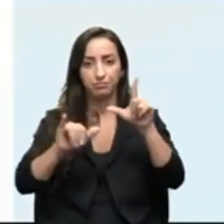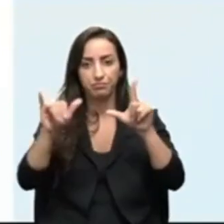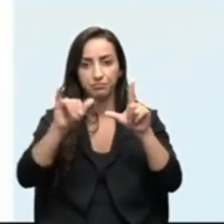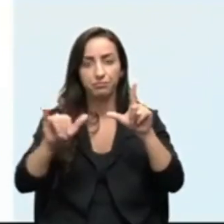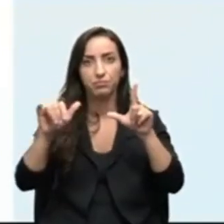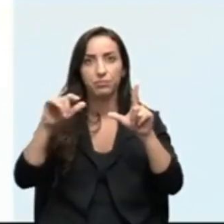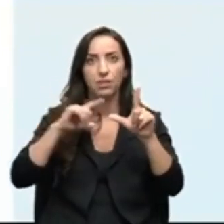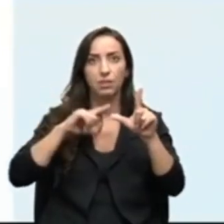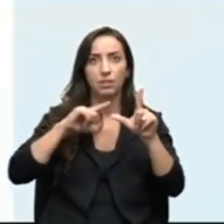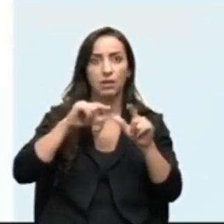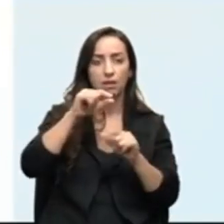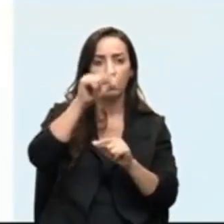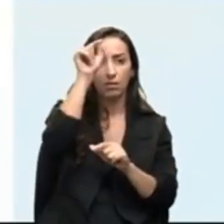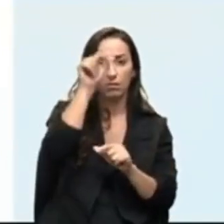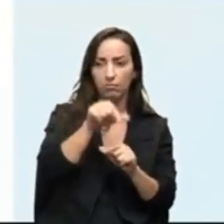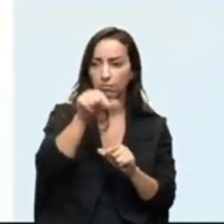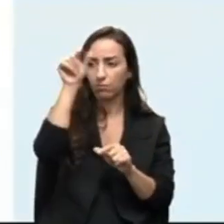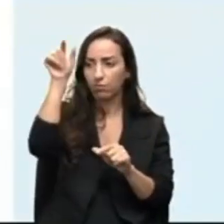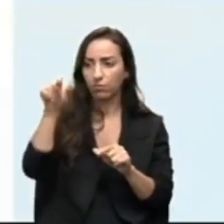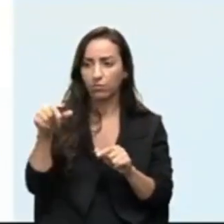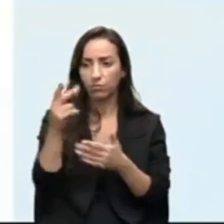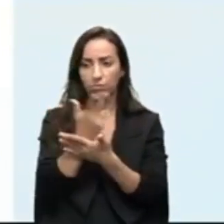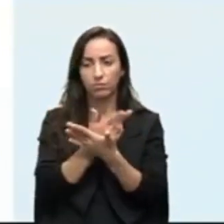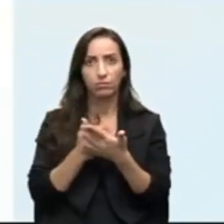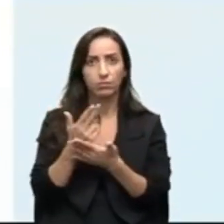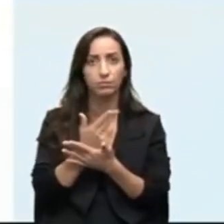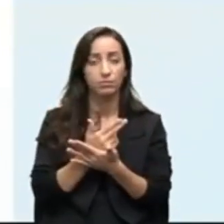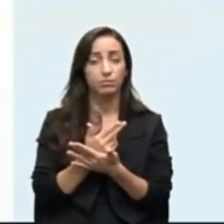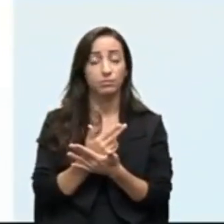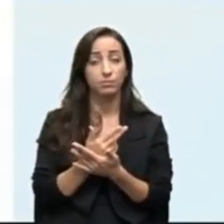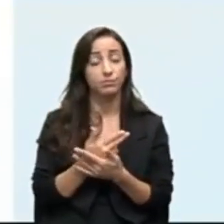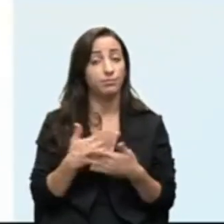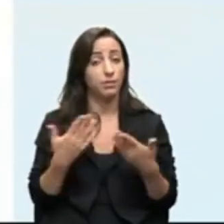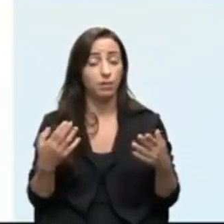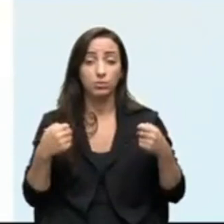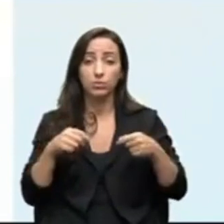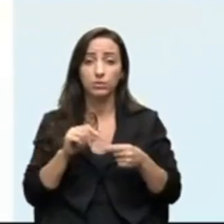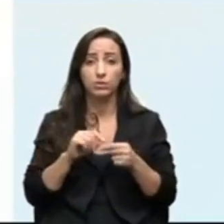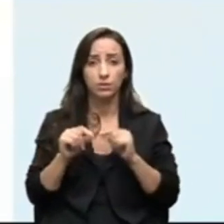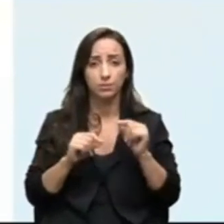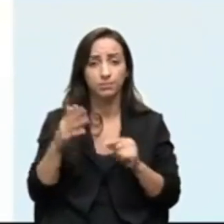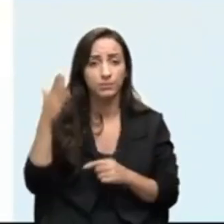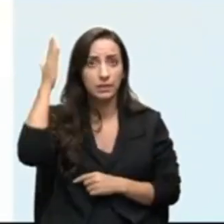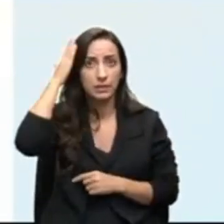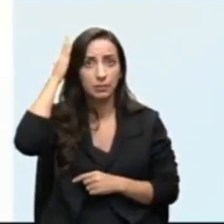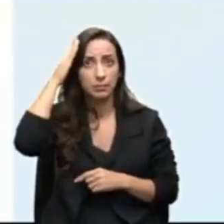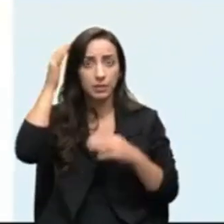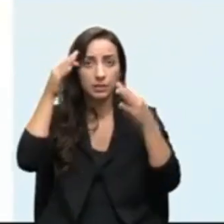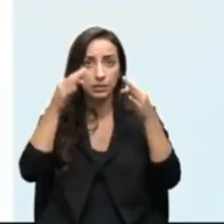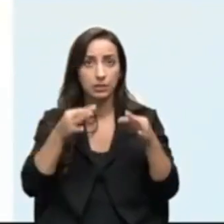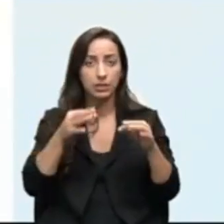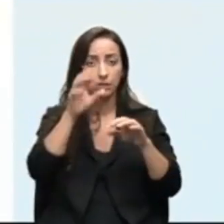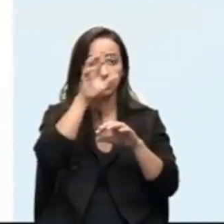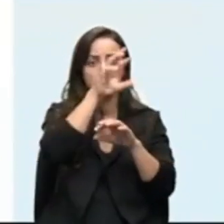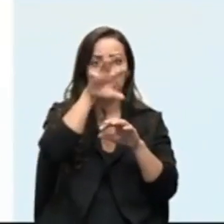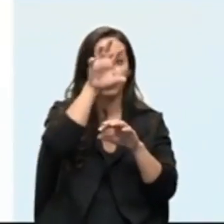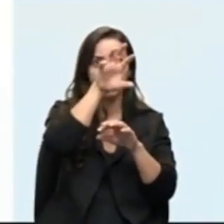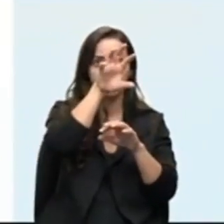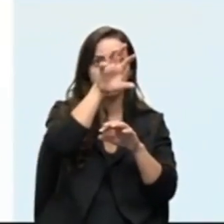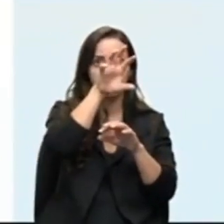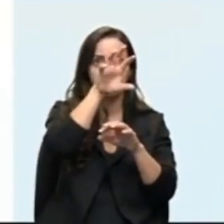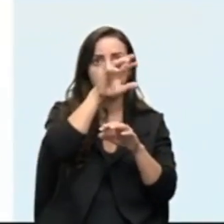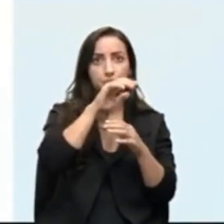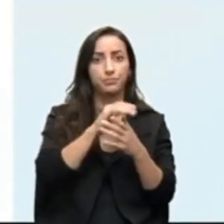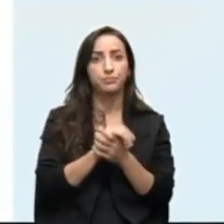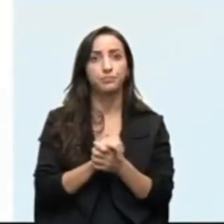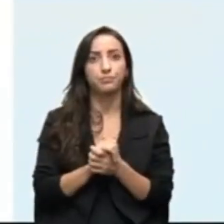minhas vigas desenhadas aqui, e aí eu tenho que fazer o quê? Saber qual é o carregamento atuante no meu